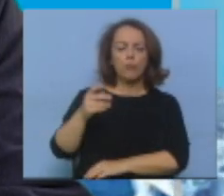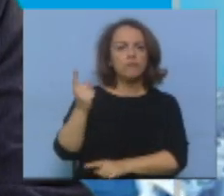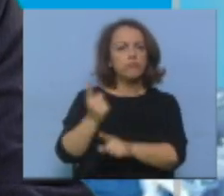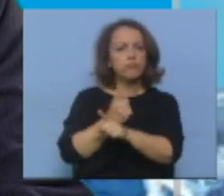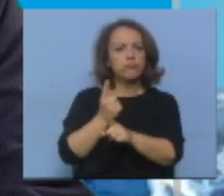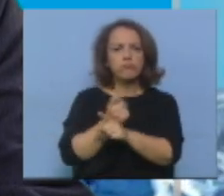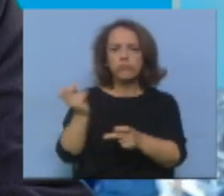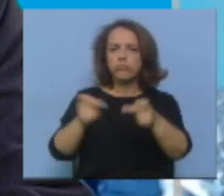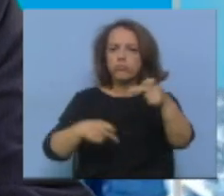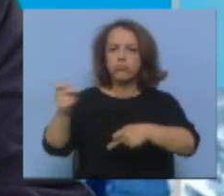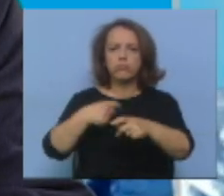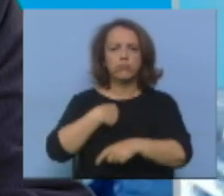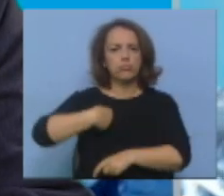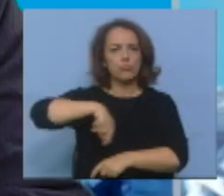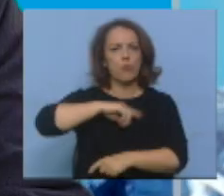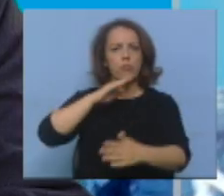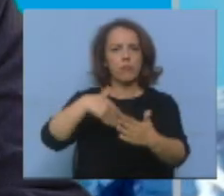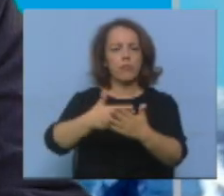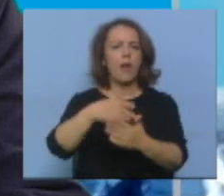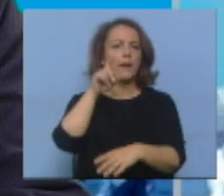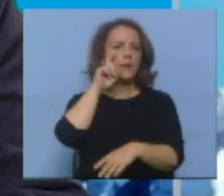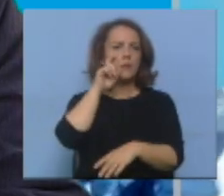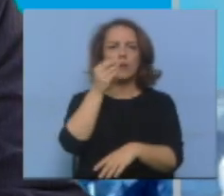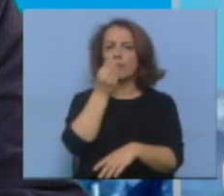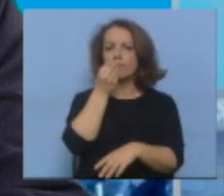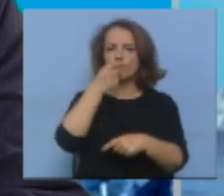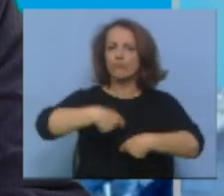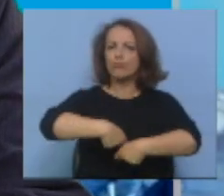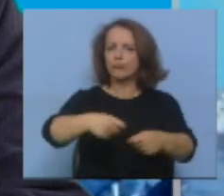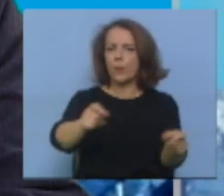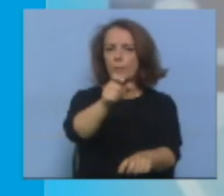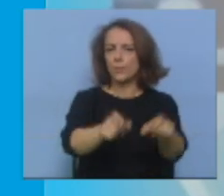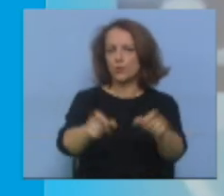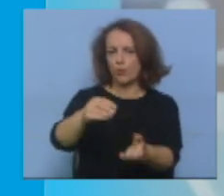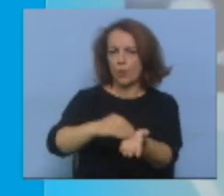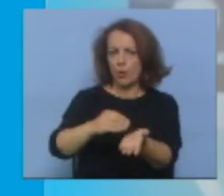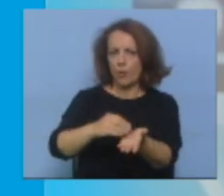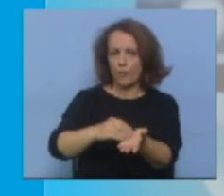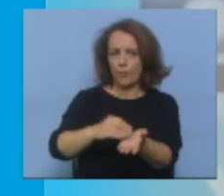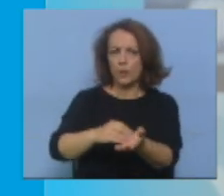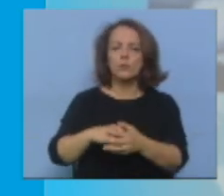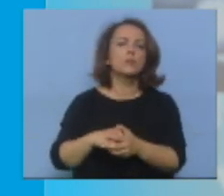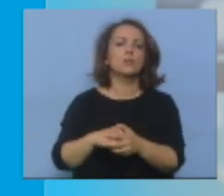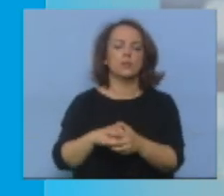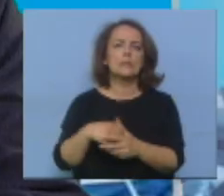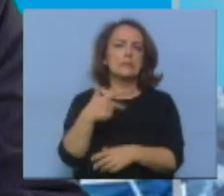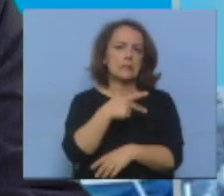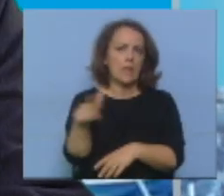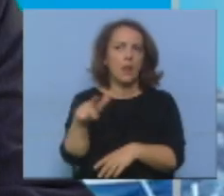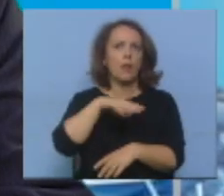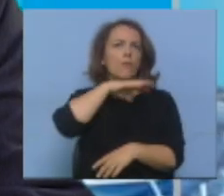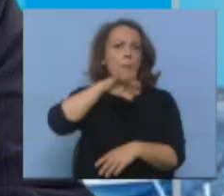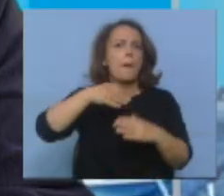Né? Nós garantimos a distribuição de alimentos aos mais pobres, é mais de uma centena de famílias, não